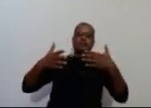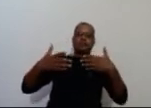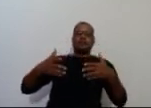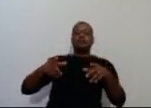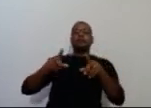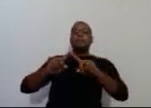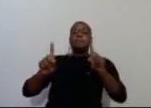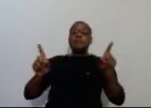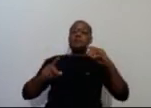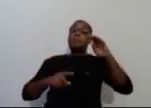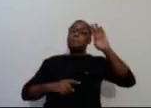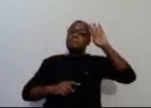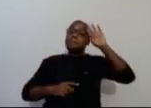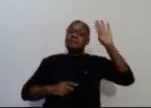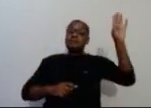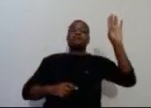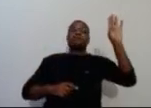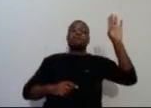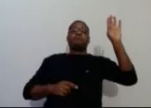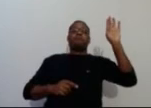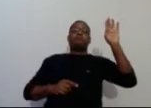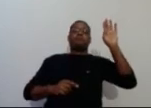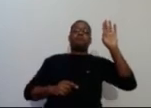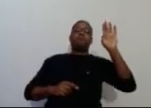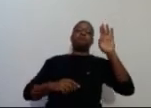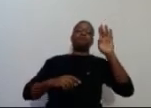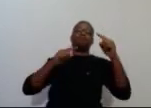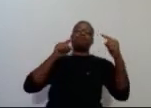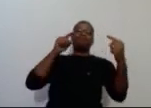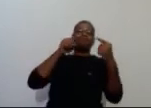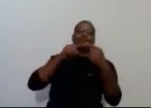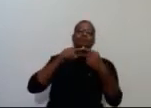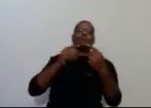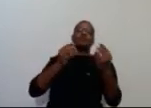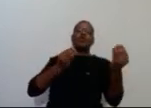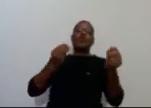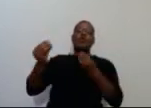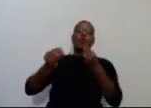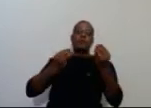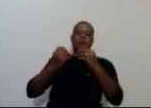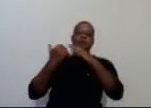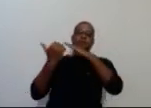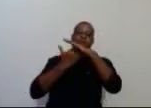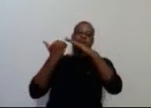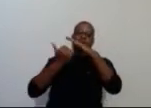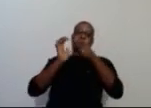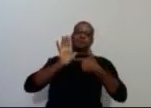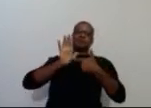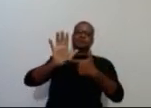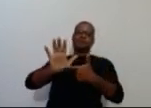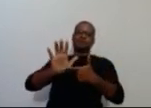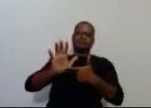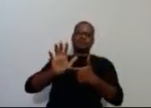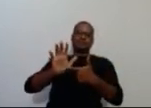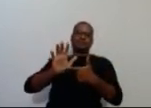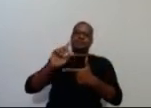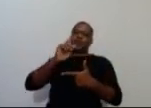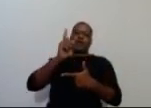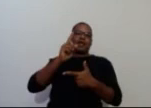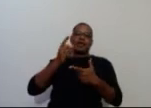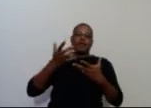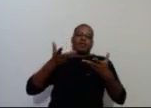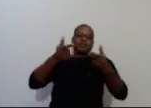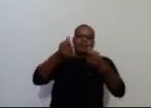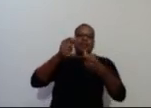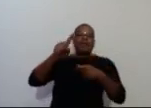a principal questão, como é que as empresas se apresentam, não é pela qualidade, é pelo preço. Quem pode oferecer preço mais baixo para a educação